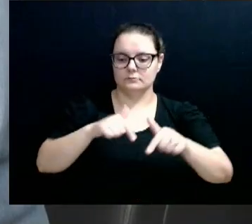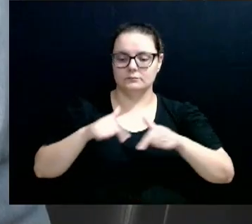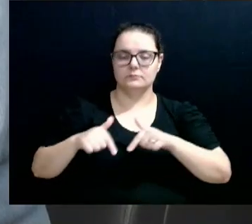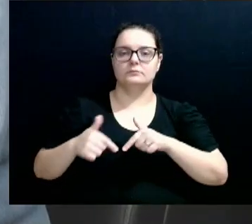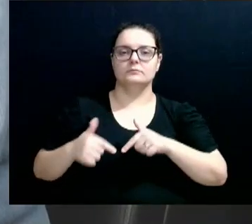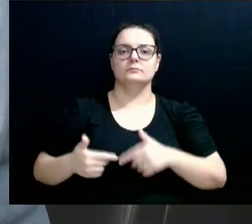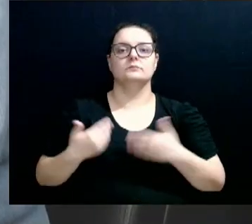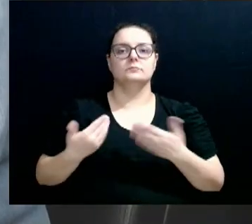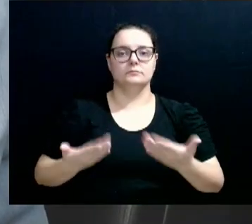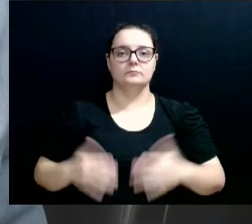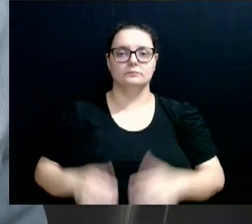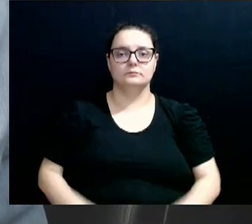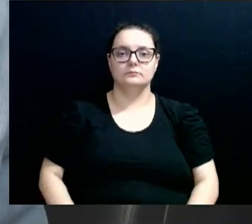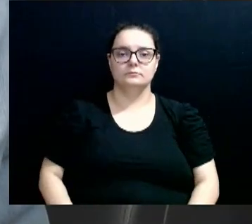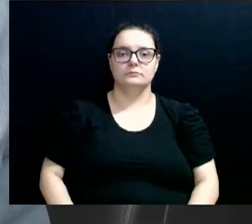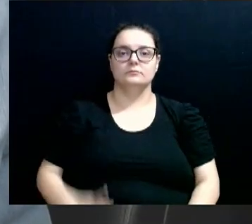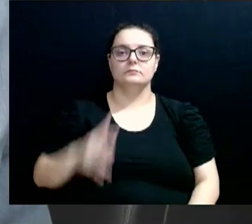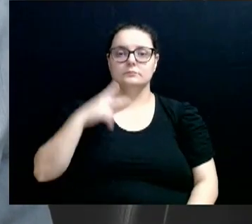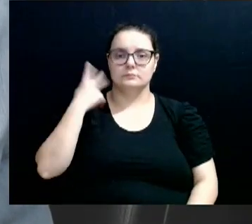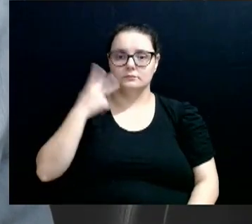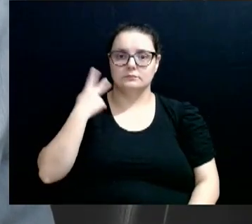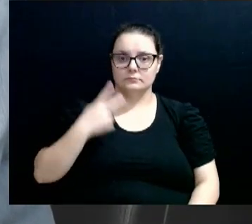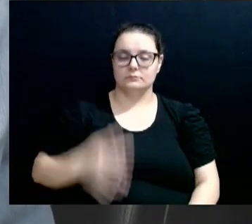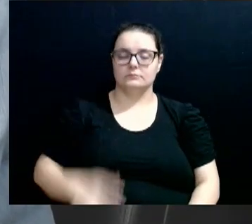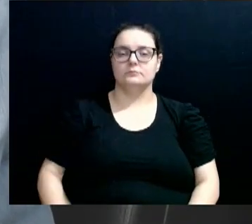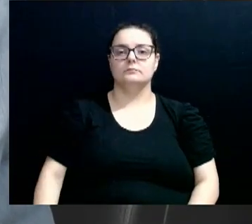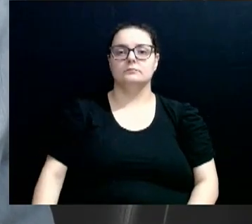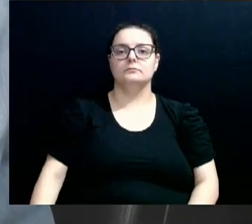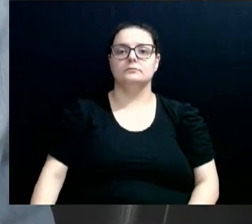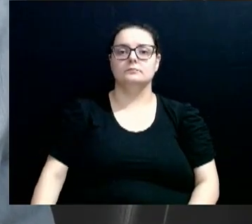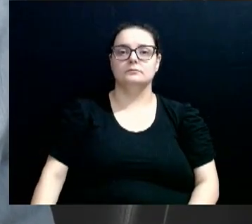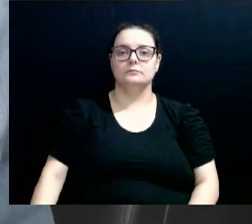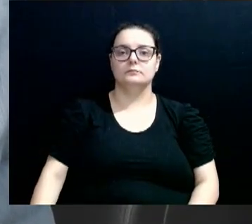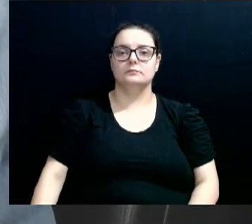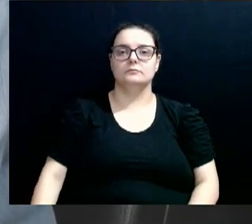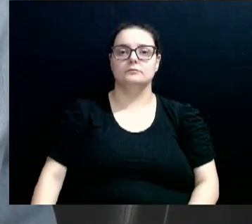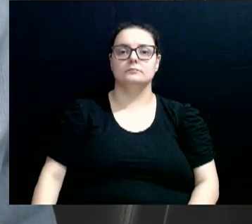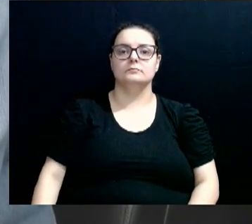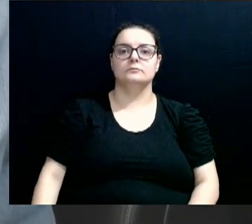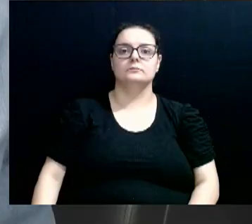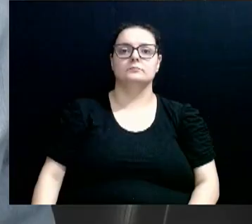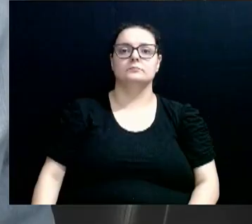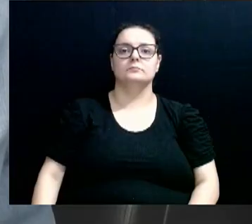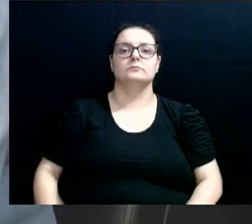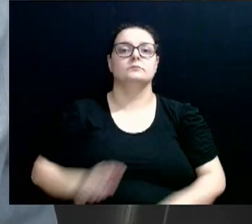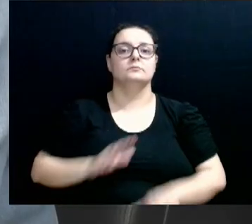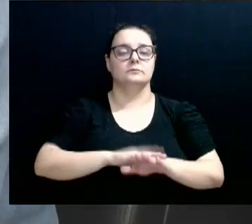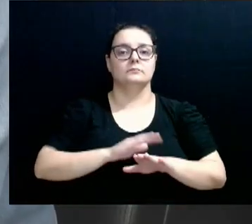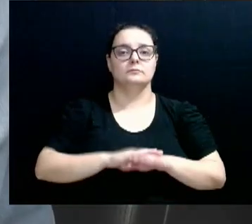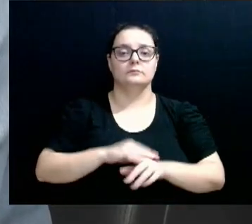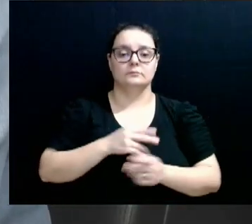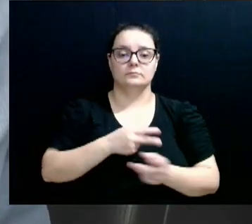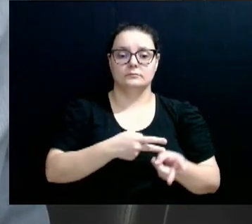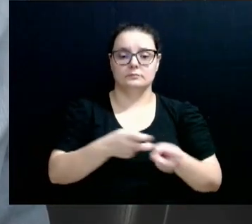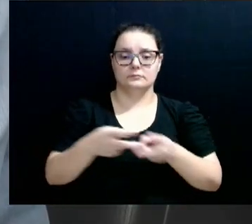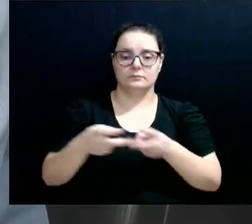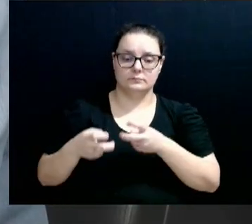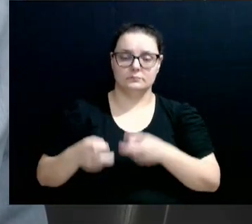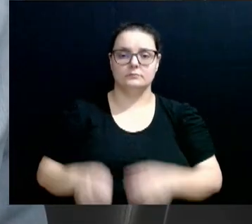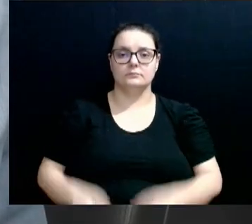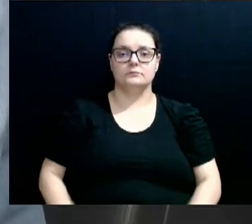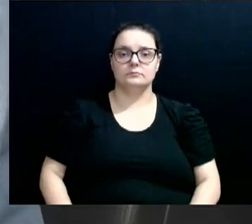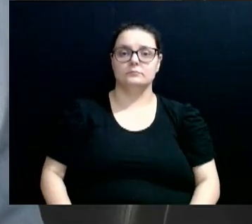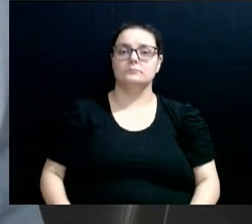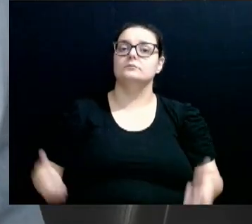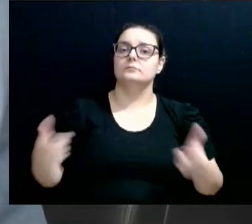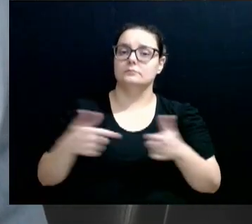Então, as políticas que atuam na perspectiva de redução dessas